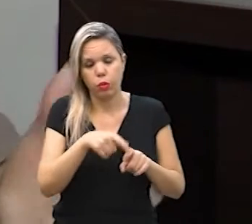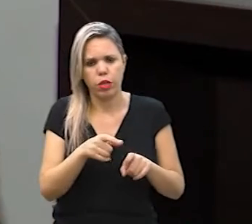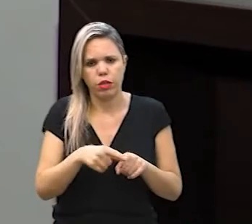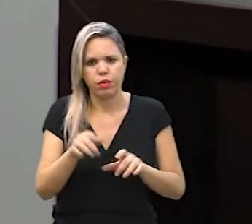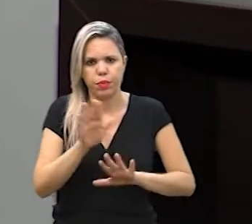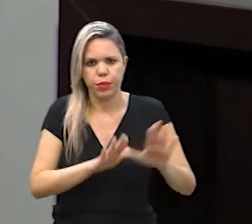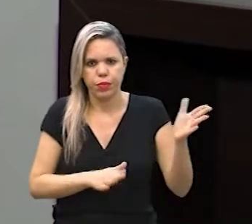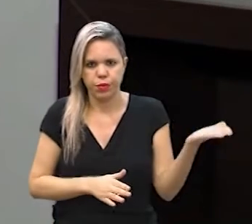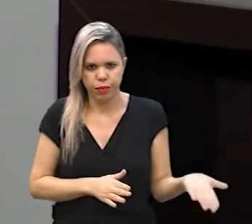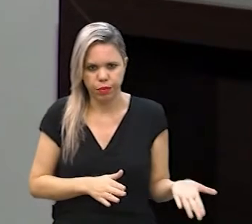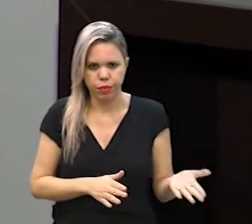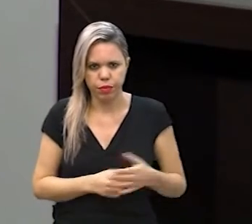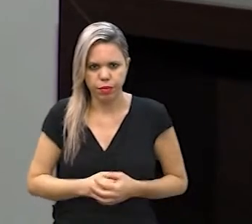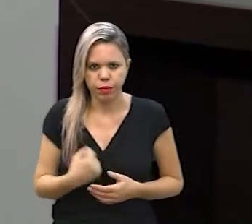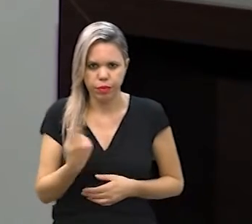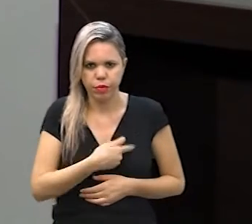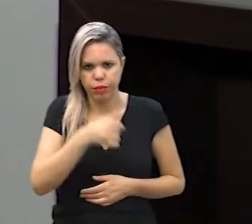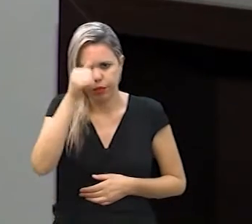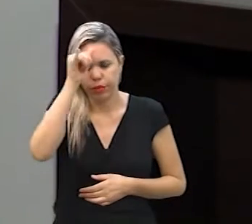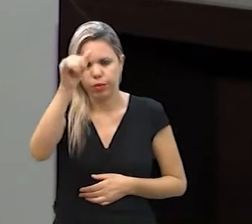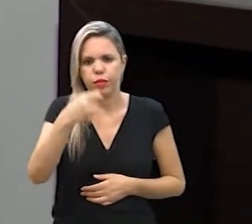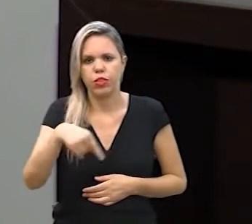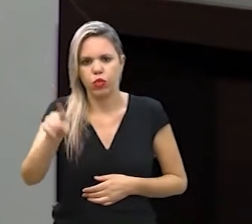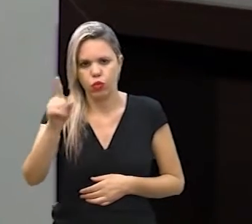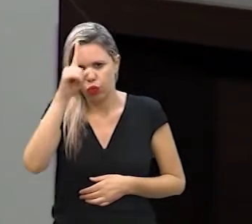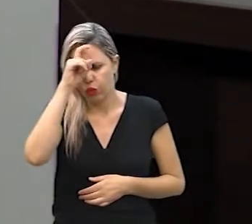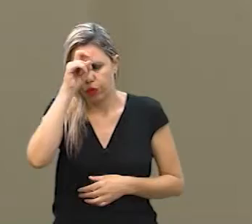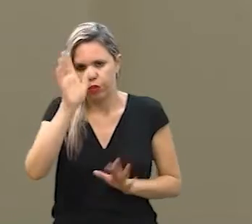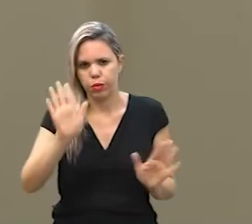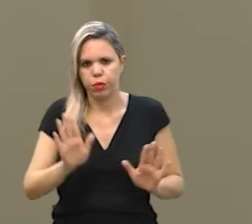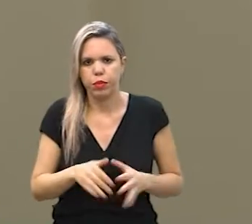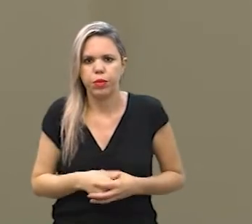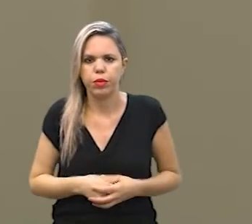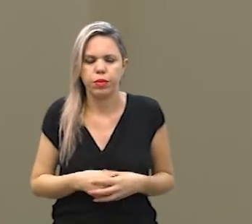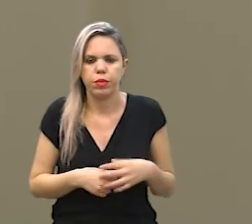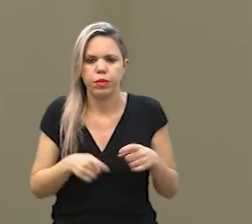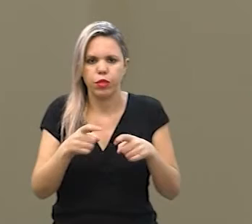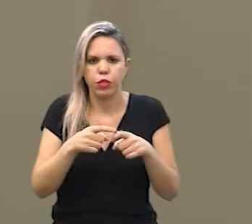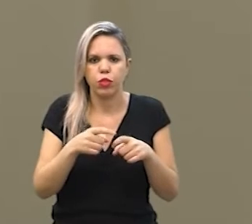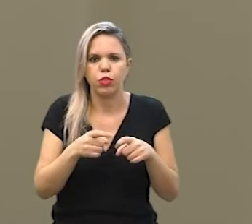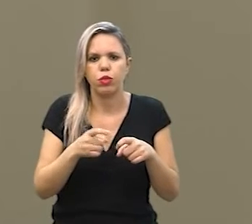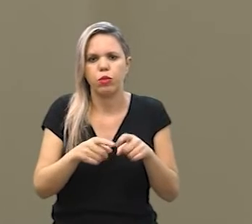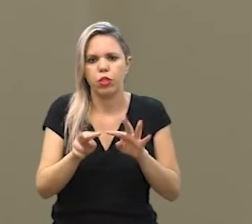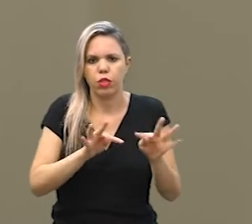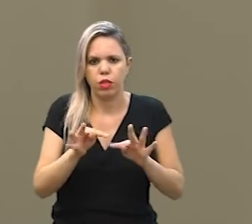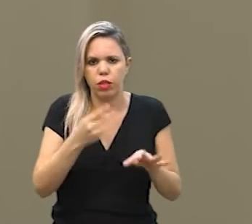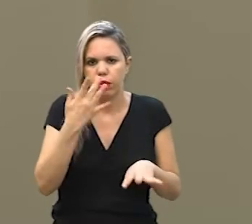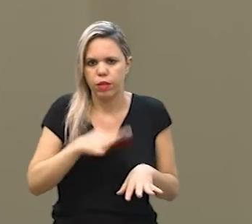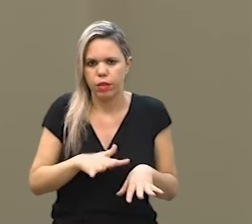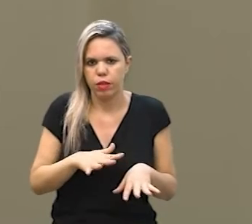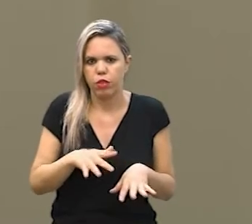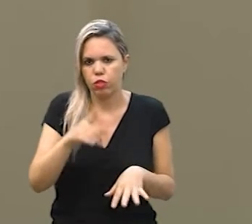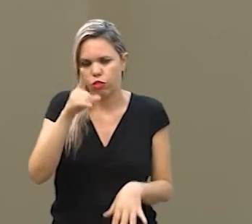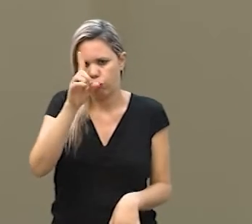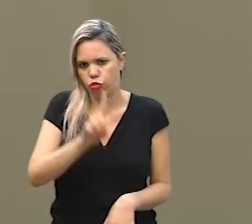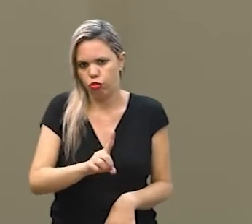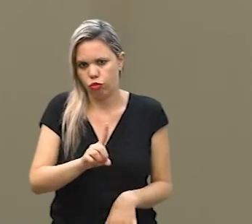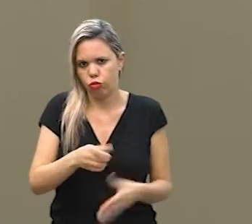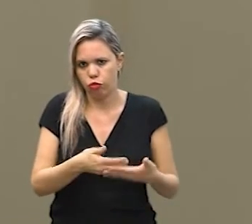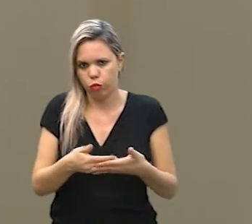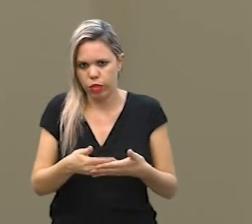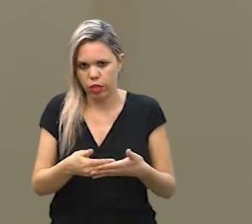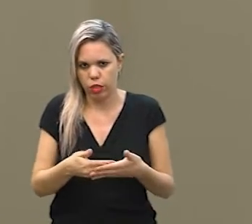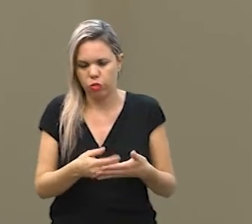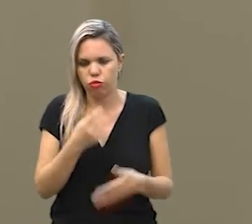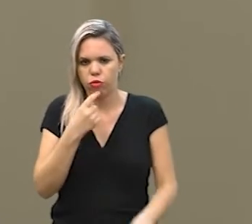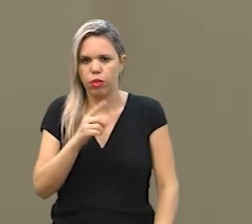esse cuidado para que a gente evite essas idas ao hospital. Para este pediatra e diretor da maternidade de